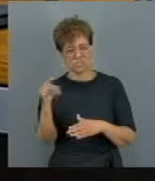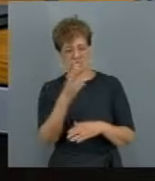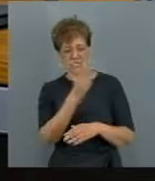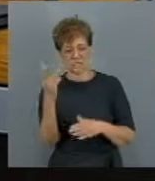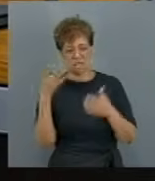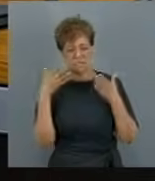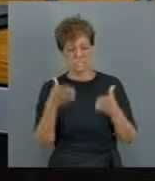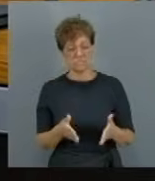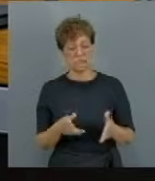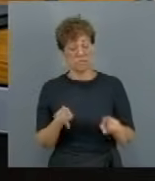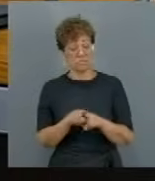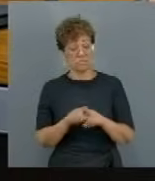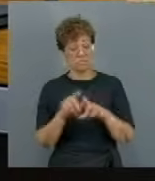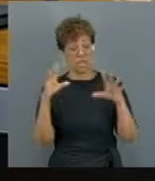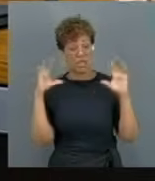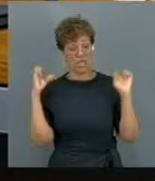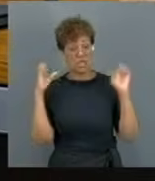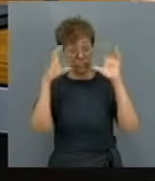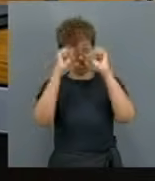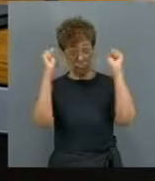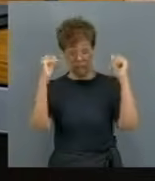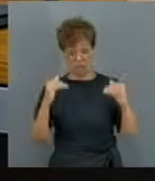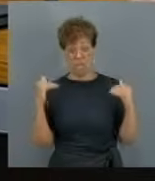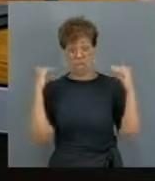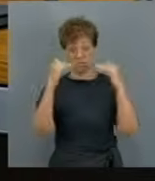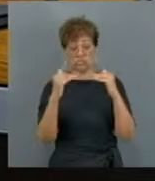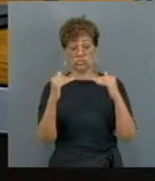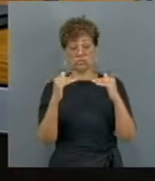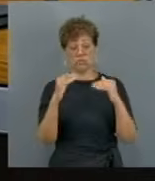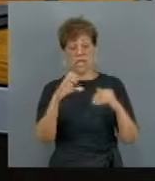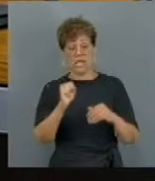ministro do Supremo Tribunal de Justiça, STJ.